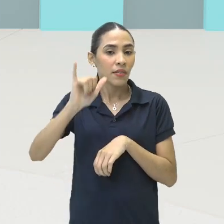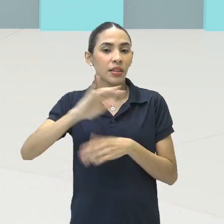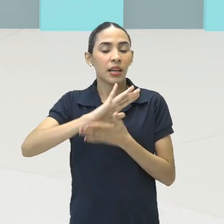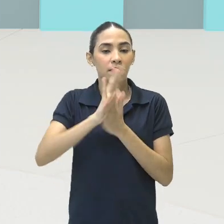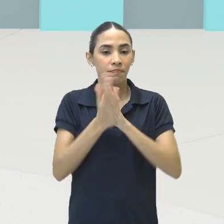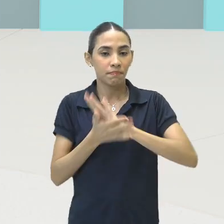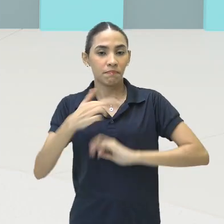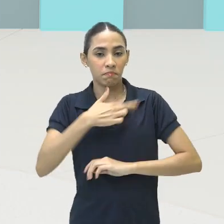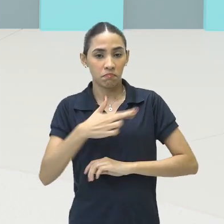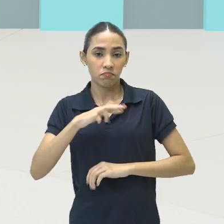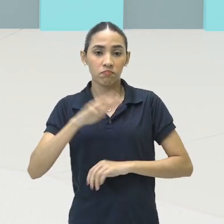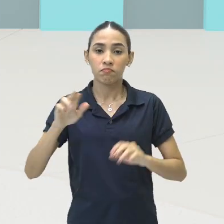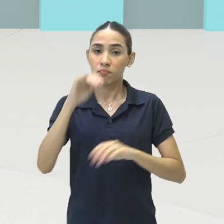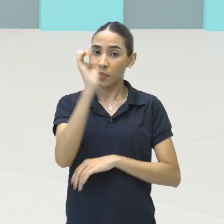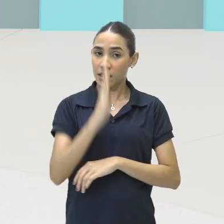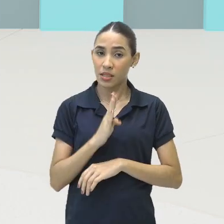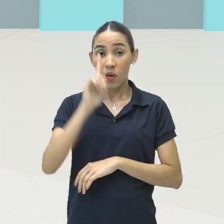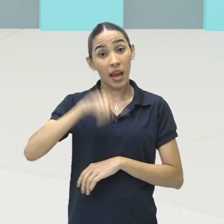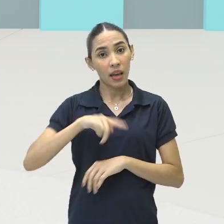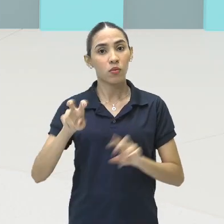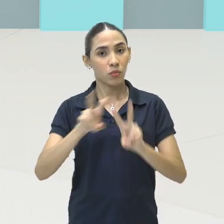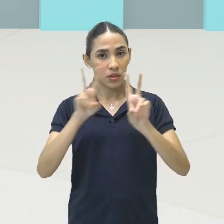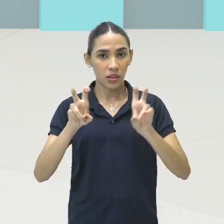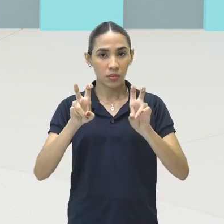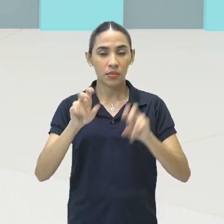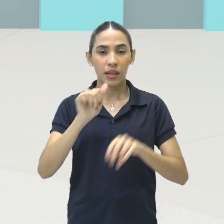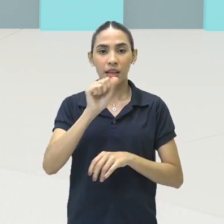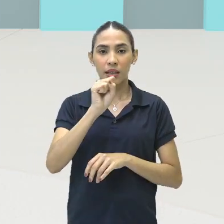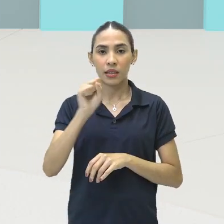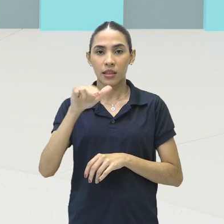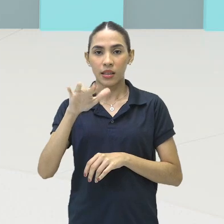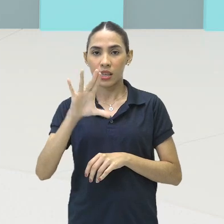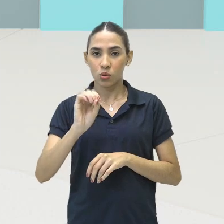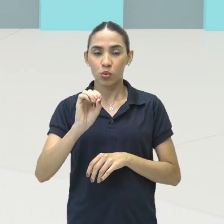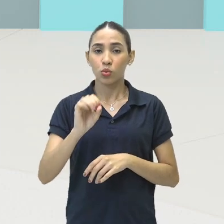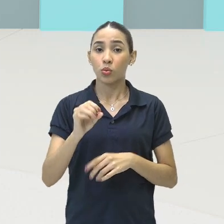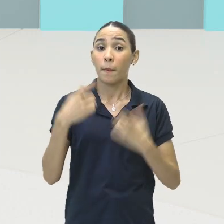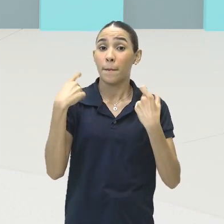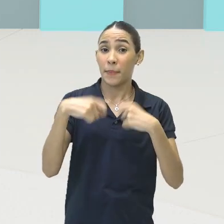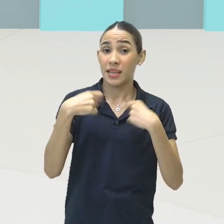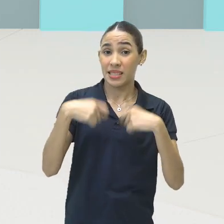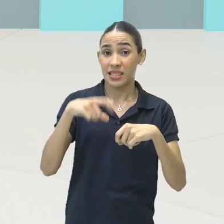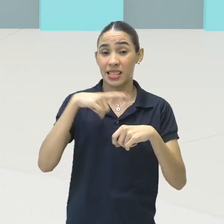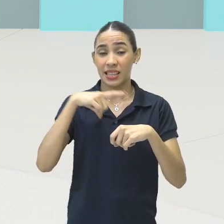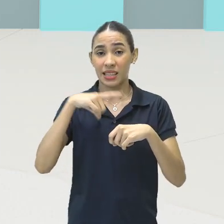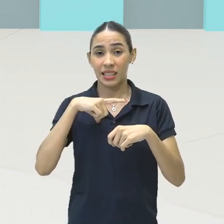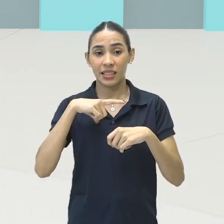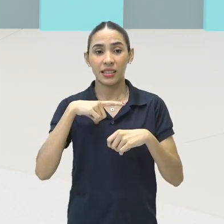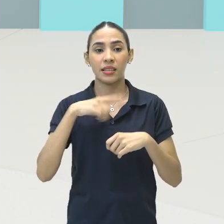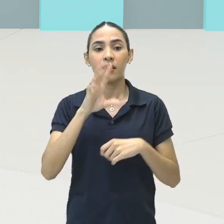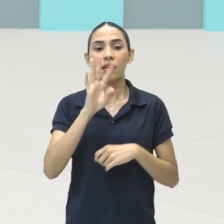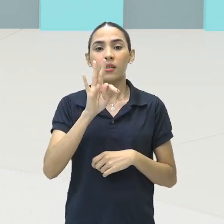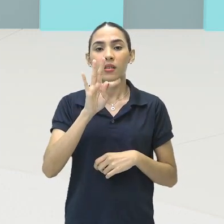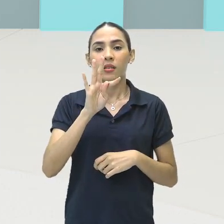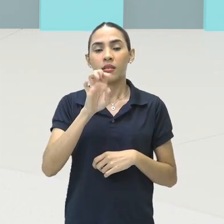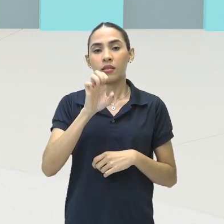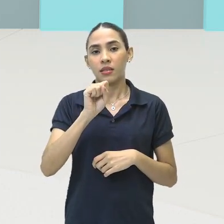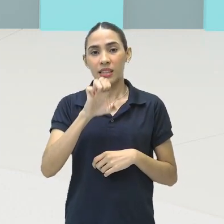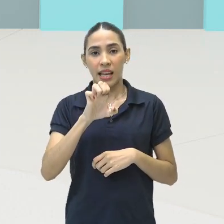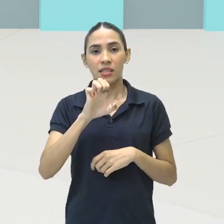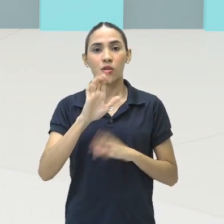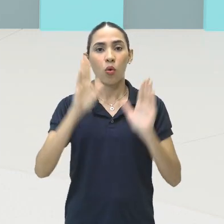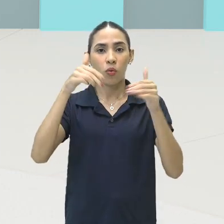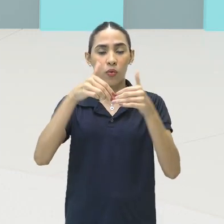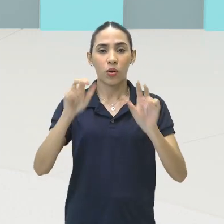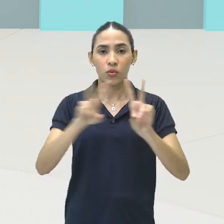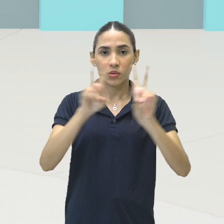religiosa no Brasil. Isso aqui é um assunto, certo? E aí eu preciso ter um assunto, uma tese sobre esse assunto,